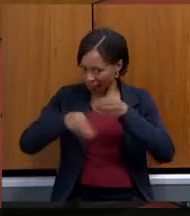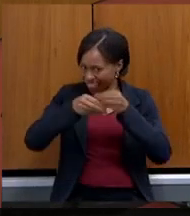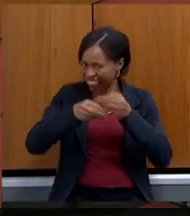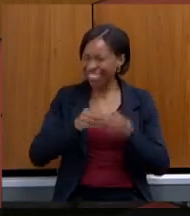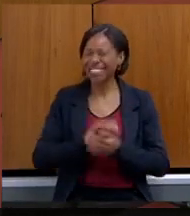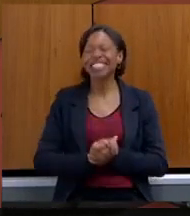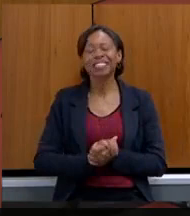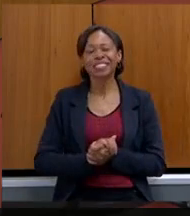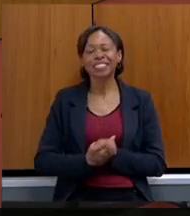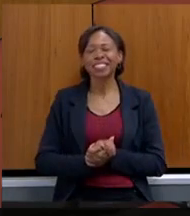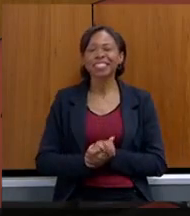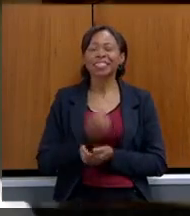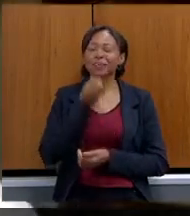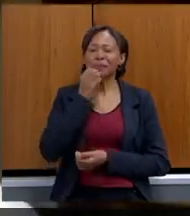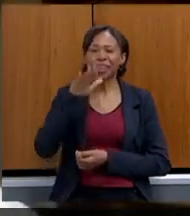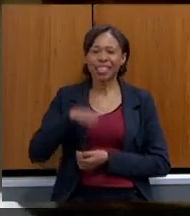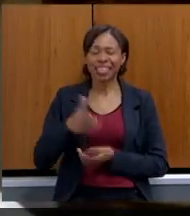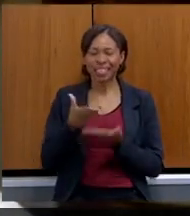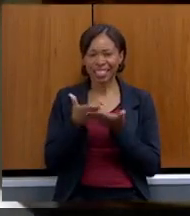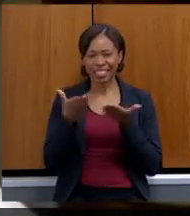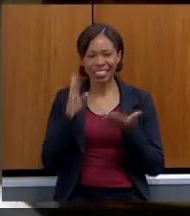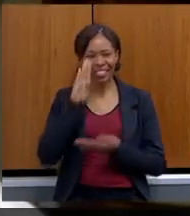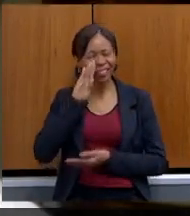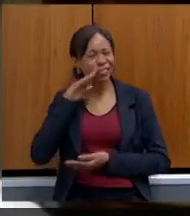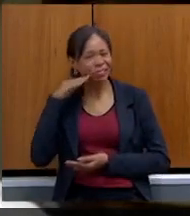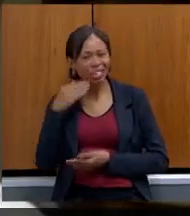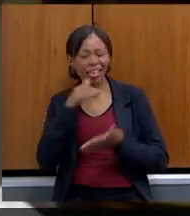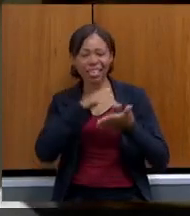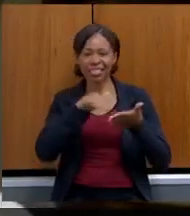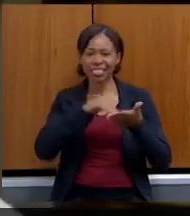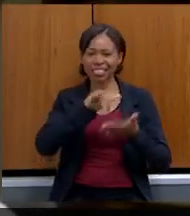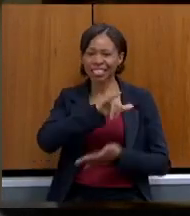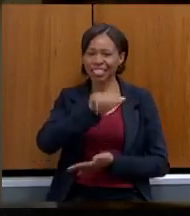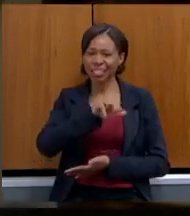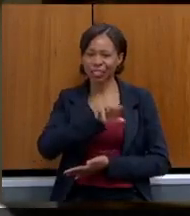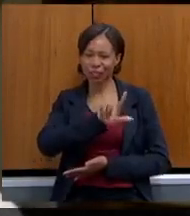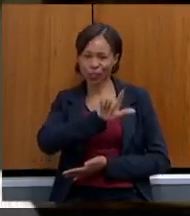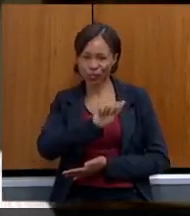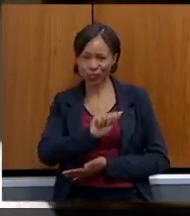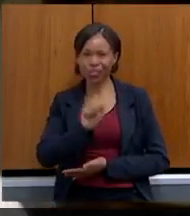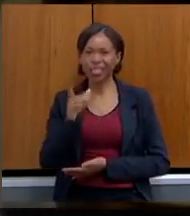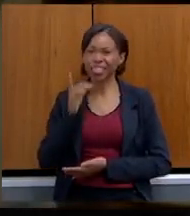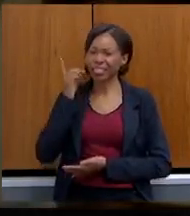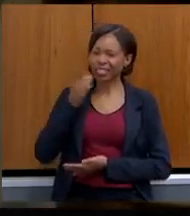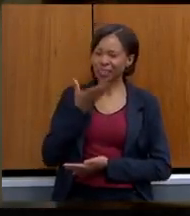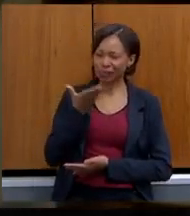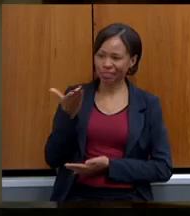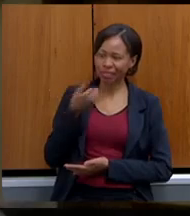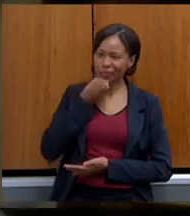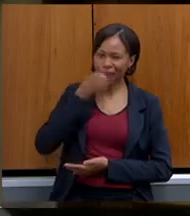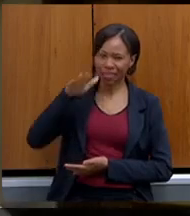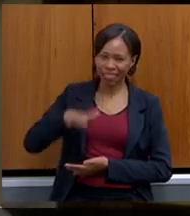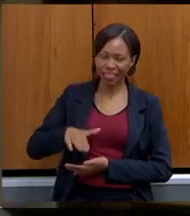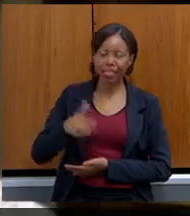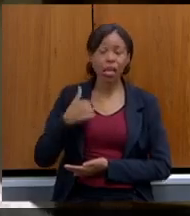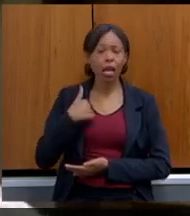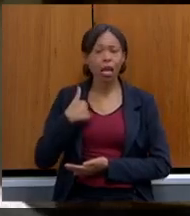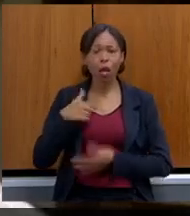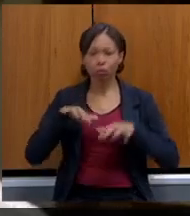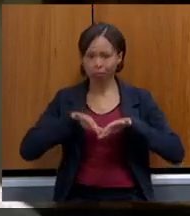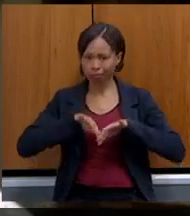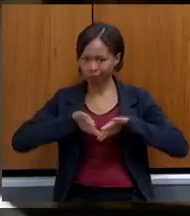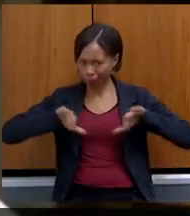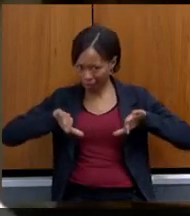boa tarde Beatriz boa tarde boa tarde secretária Juliana boa tarde Deputado Deputado eu vou dividir a minha